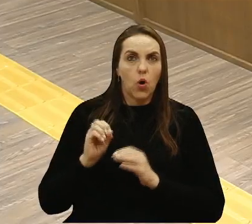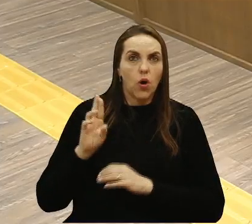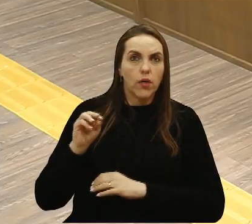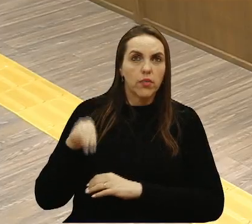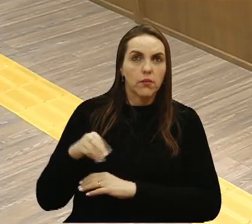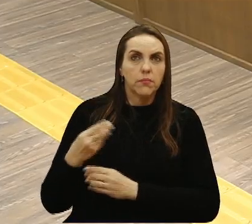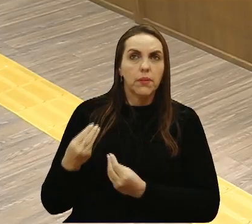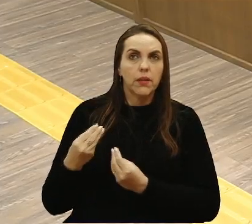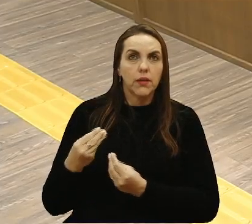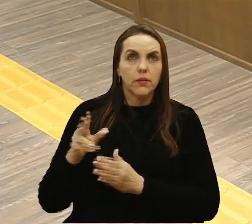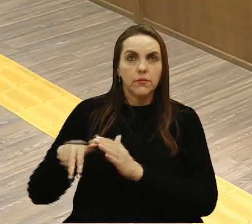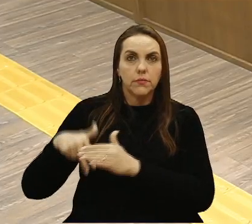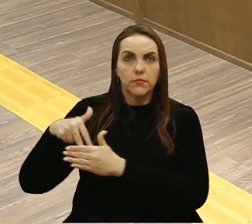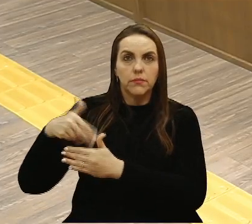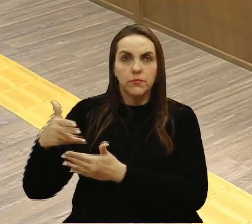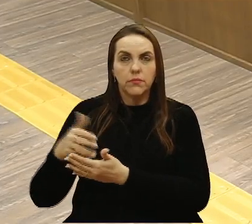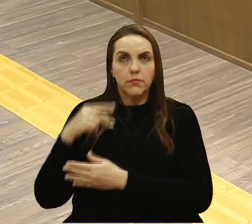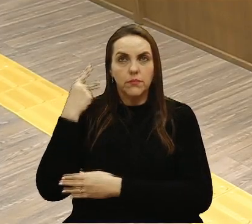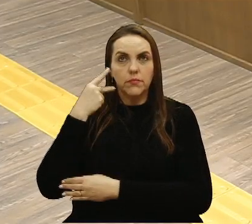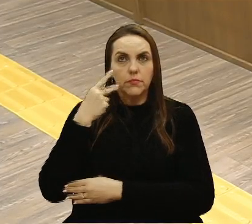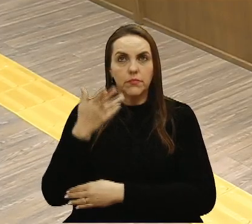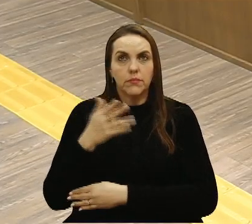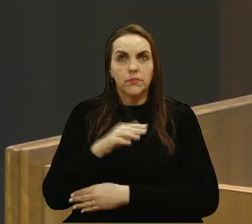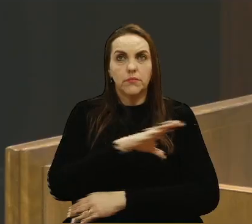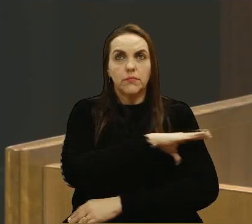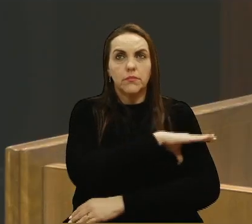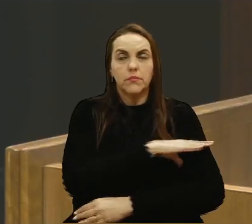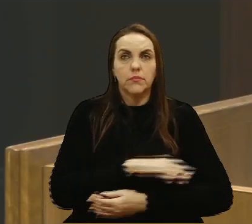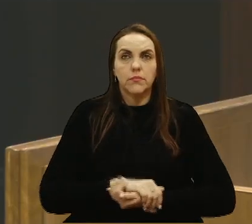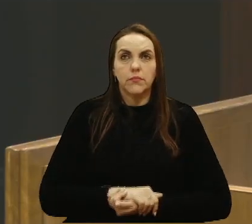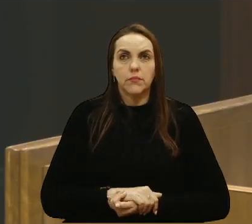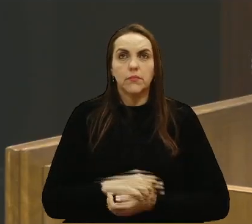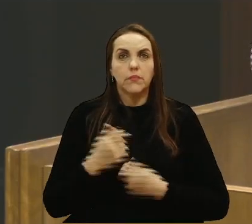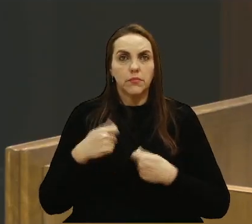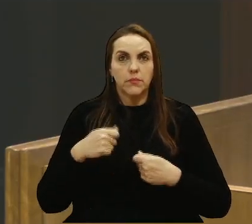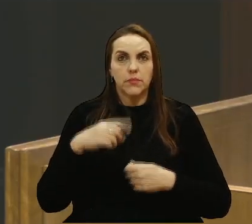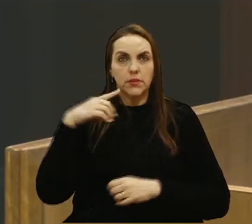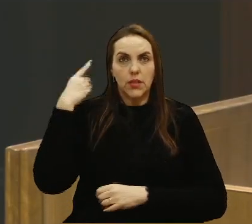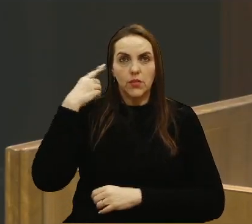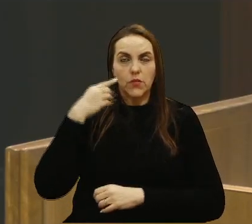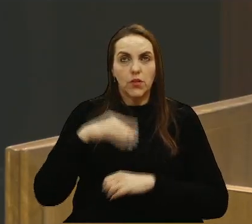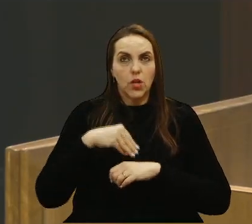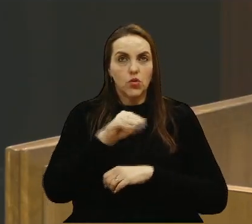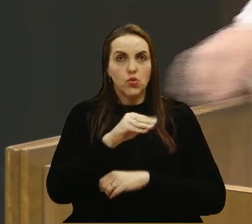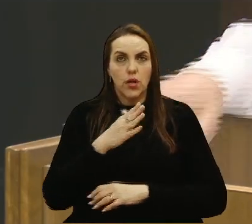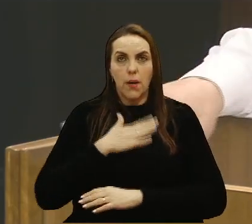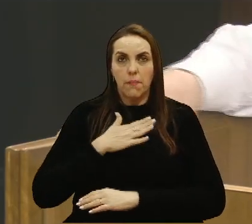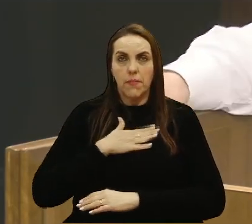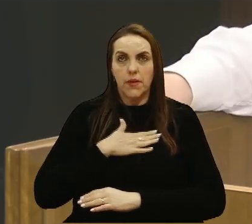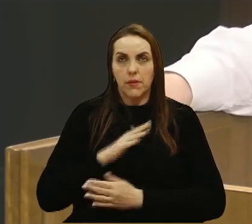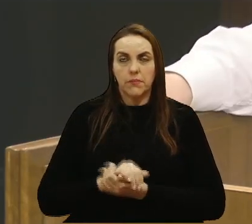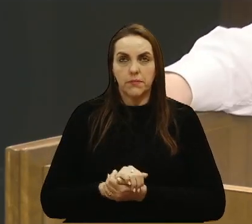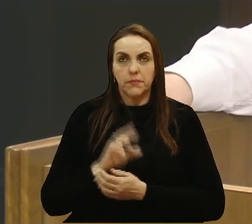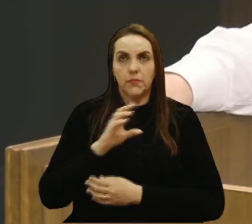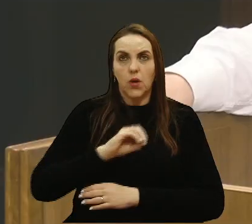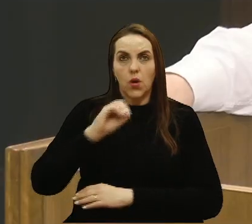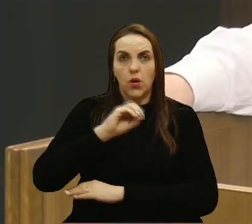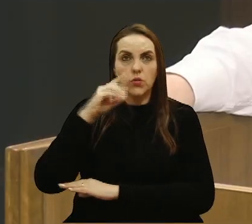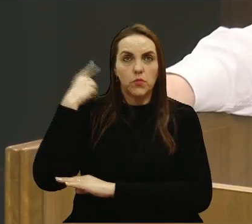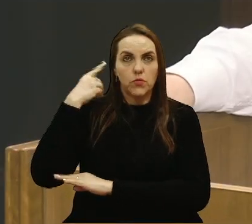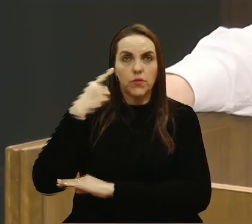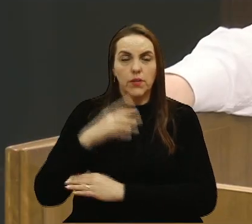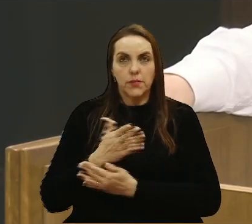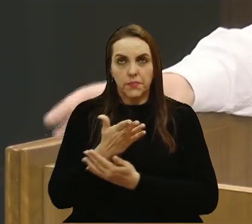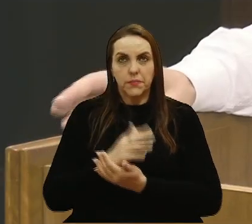Segue da tribuna, vereador Ramon Se Teles. o senhor precisar de advogado, ele indica a minha, uma ótima advogada, vereador. Continuando.